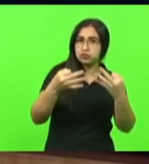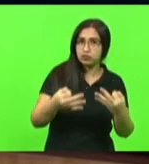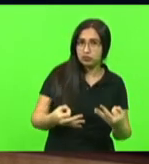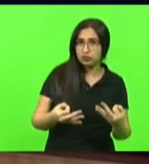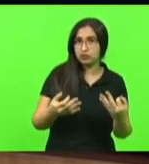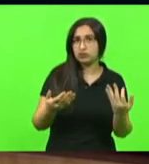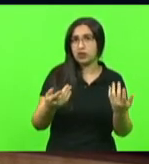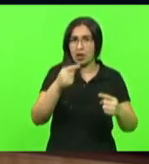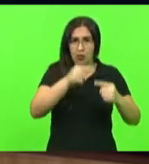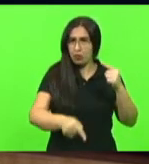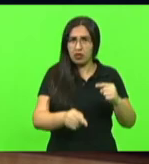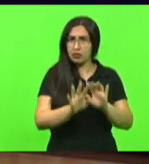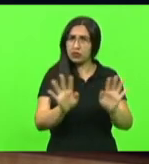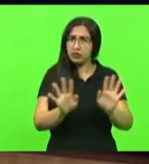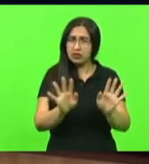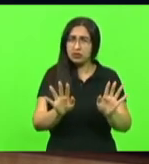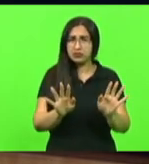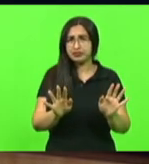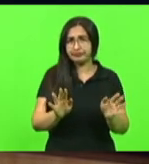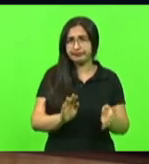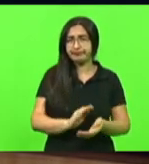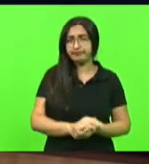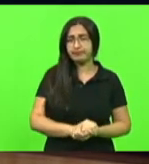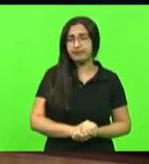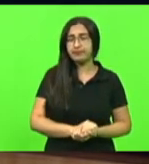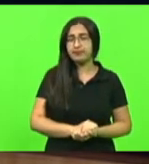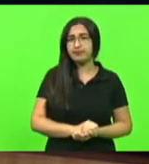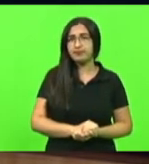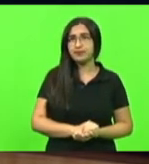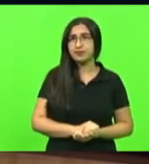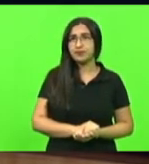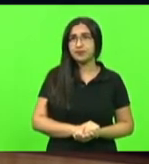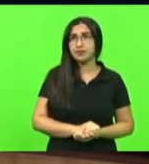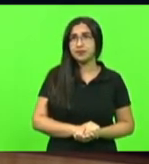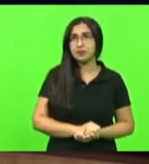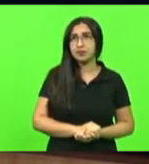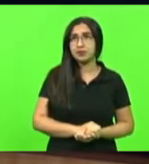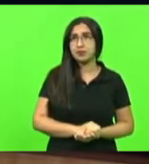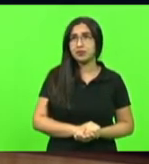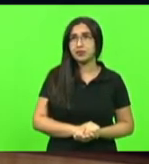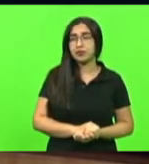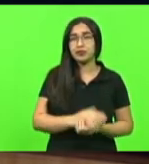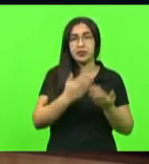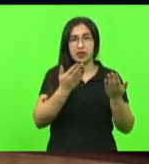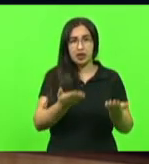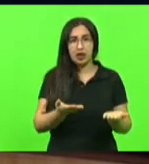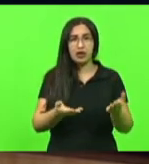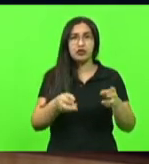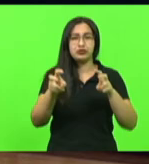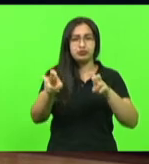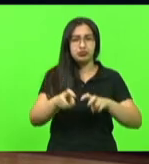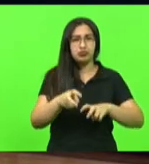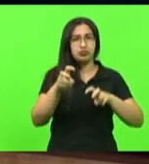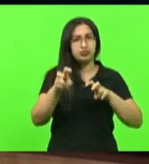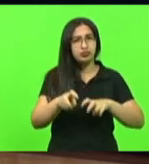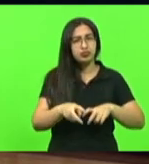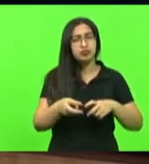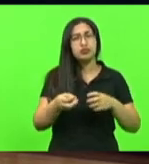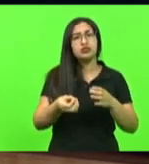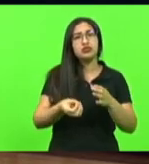proibir e tratar esses agricultores como se o que eles